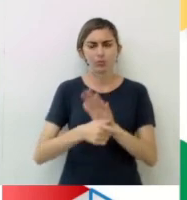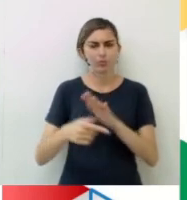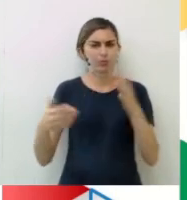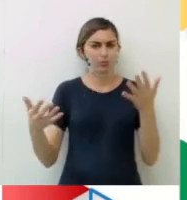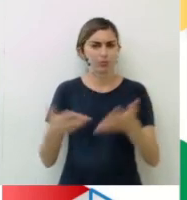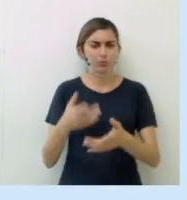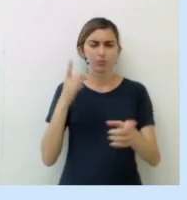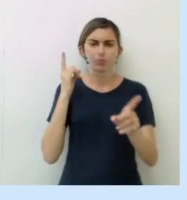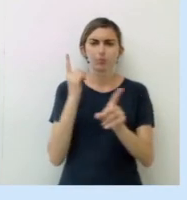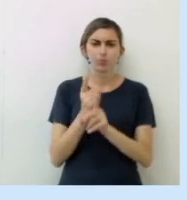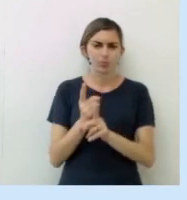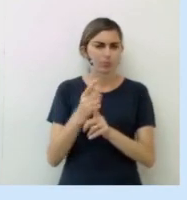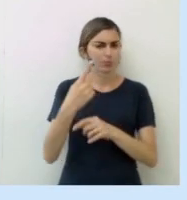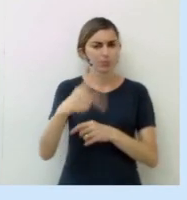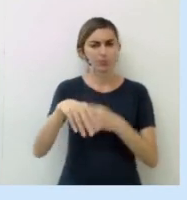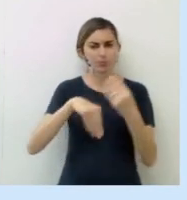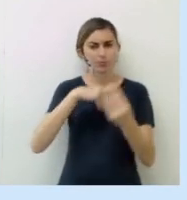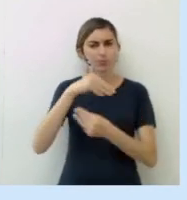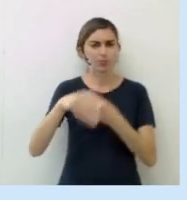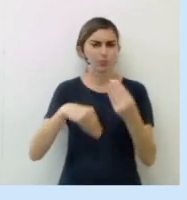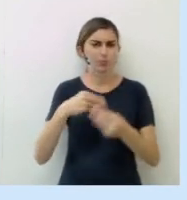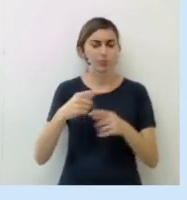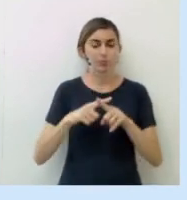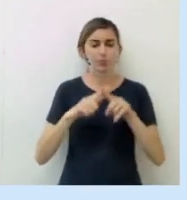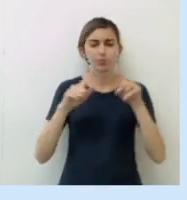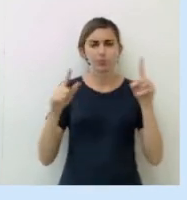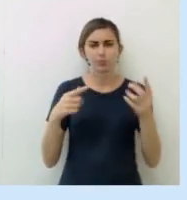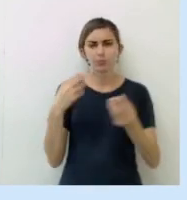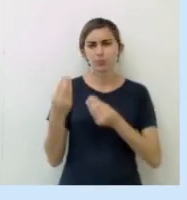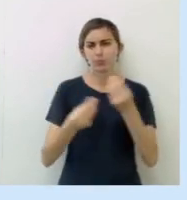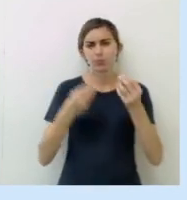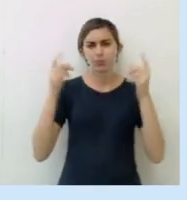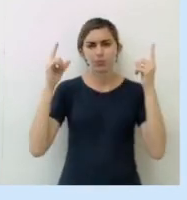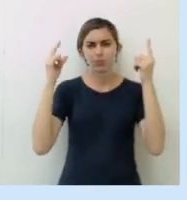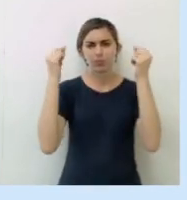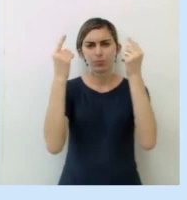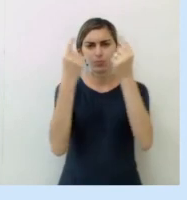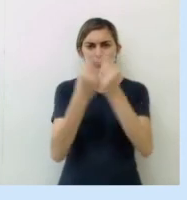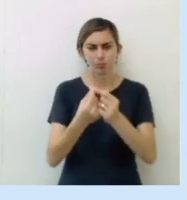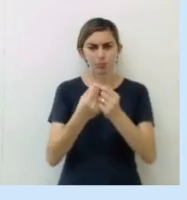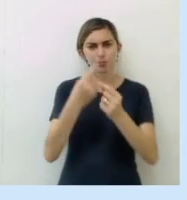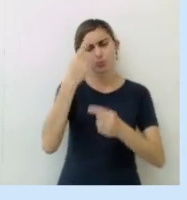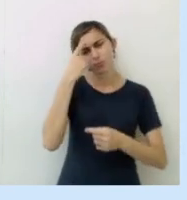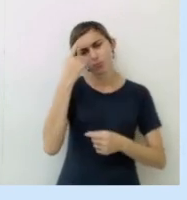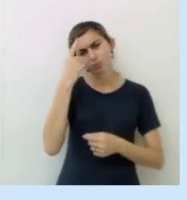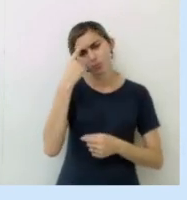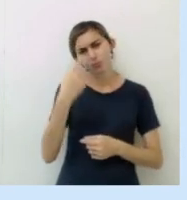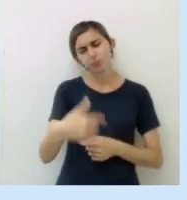nós encontramos essa mistura, mas como o grego Aristóteles